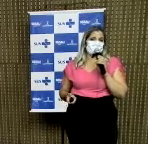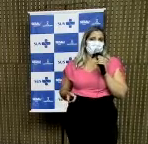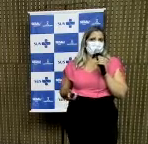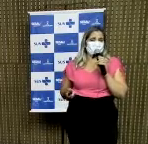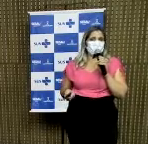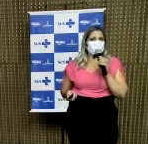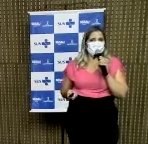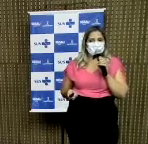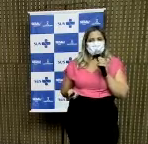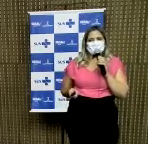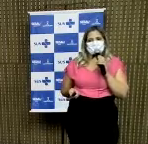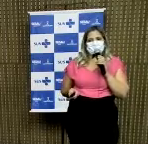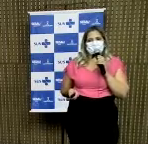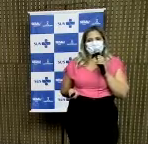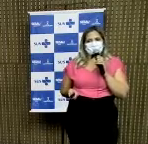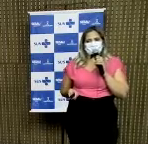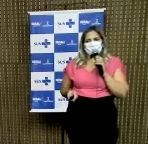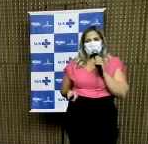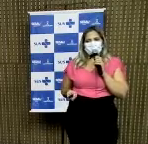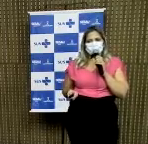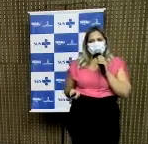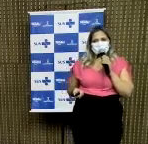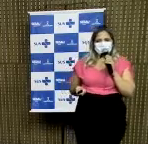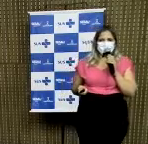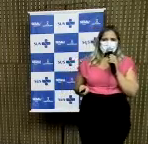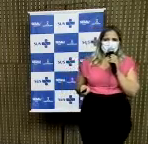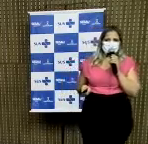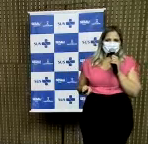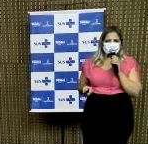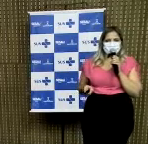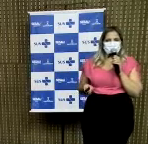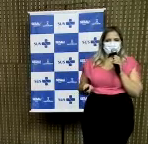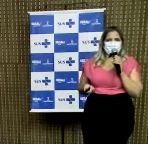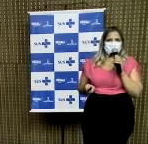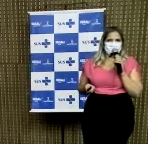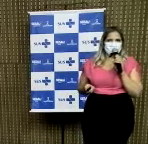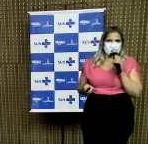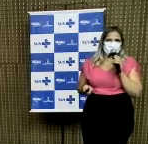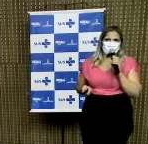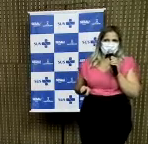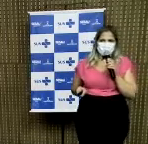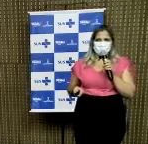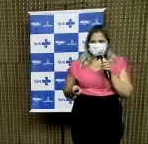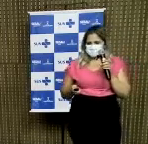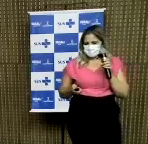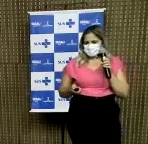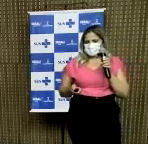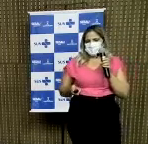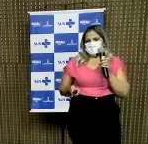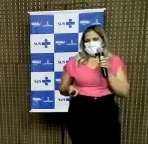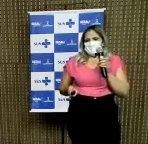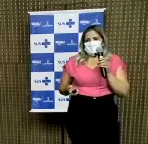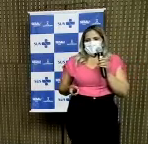boa resposta, né, do CISREG, e esses são os nossos números, basicamente, da unidade.